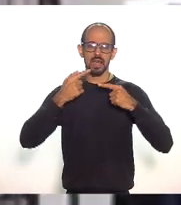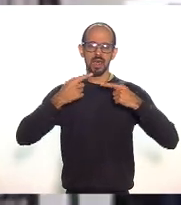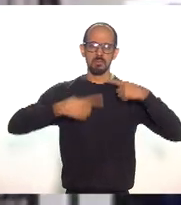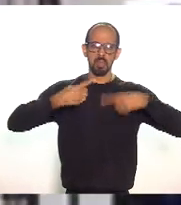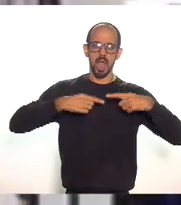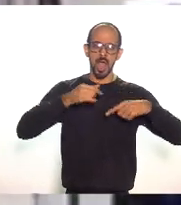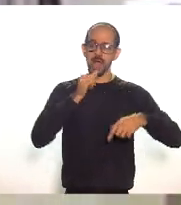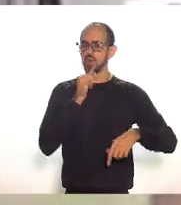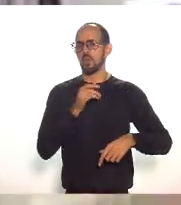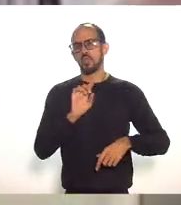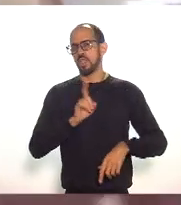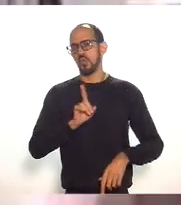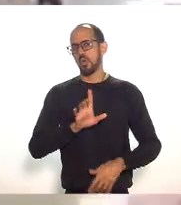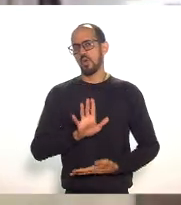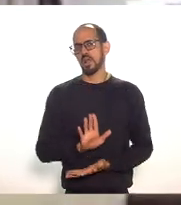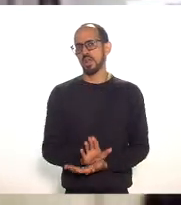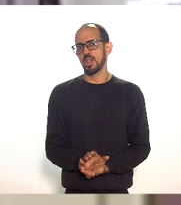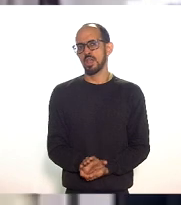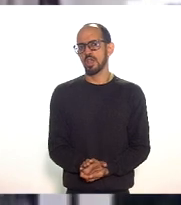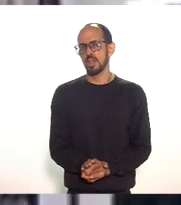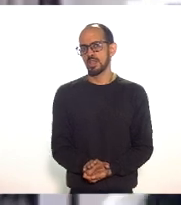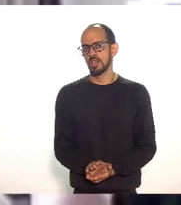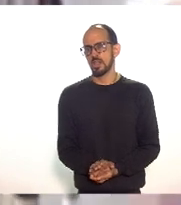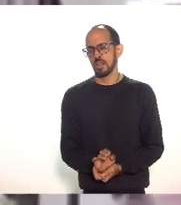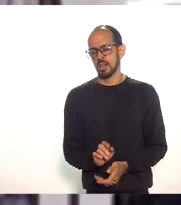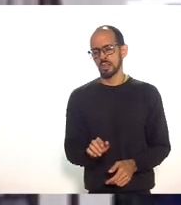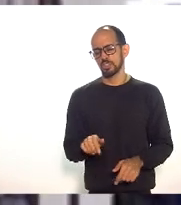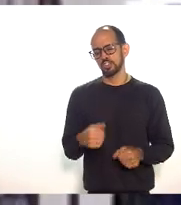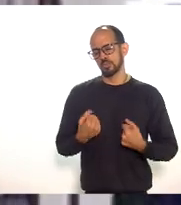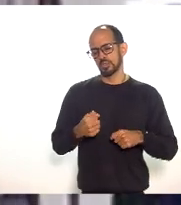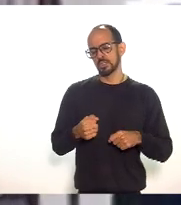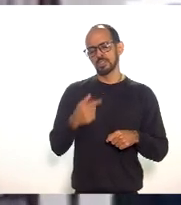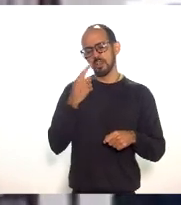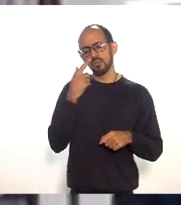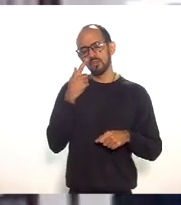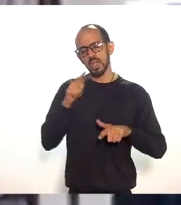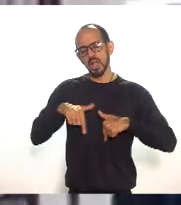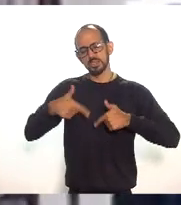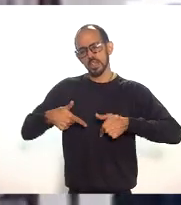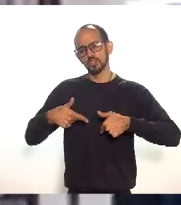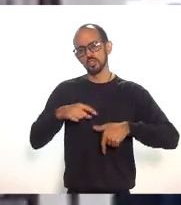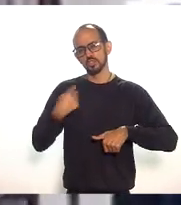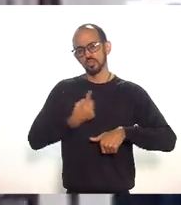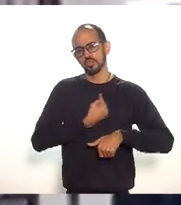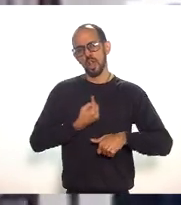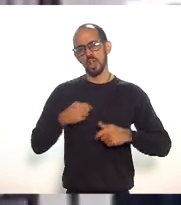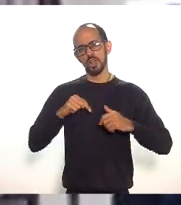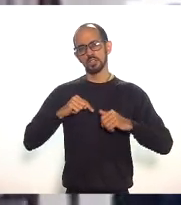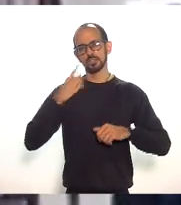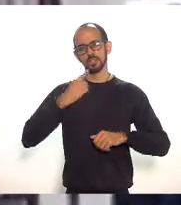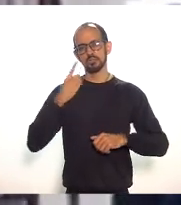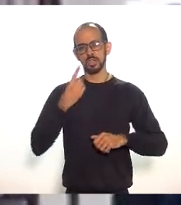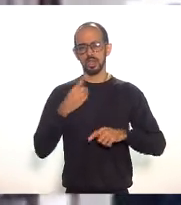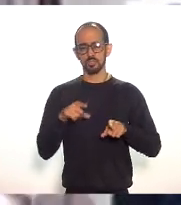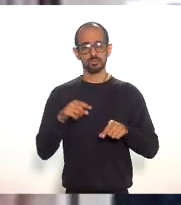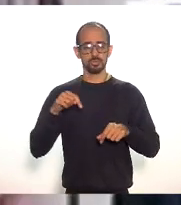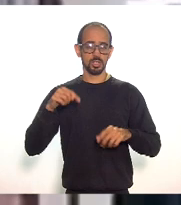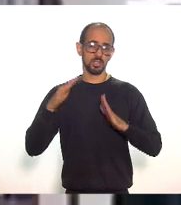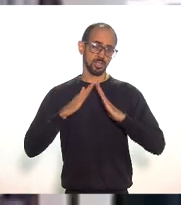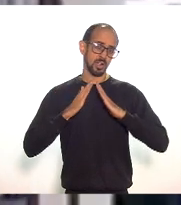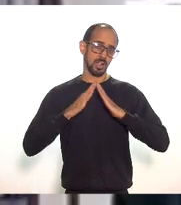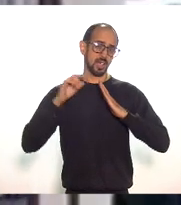né, nas ações realizadas por nós parlamentares nesta casa.